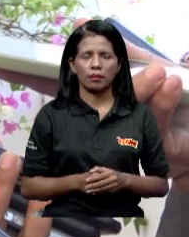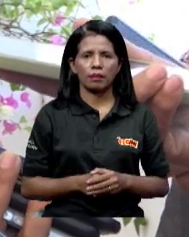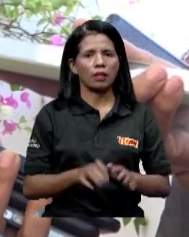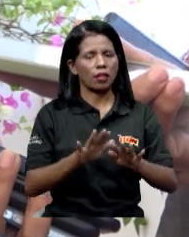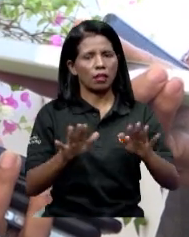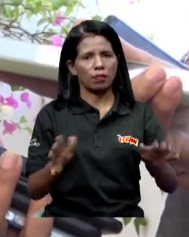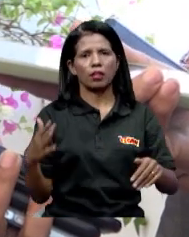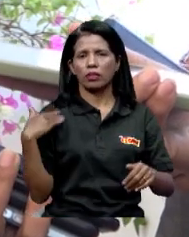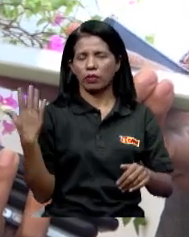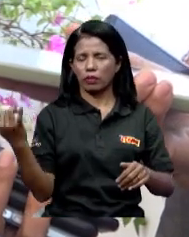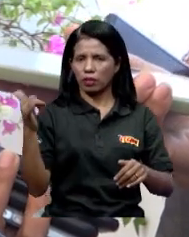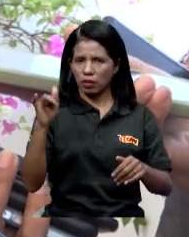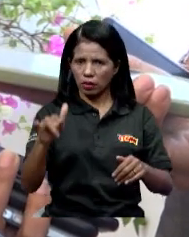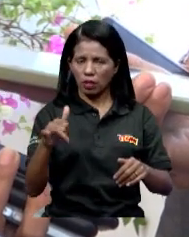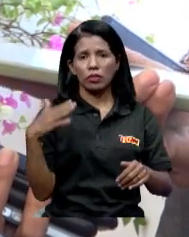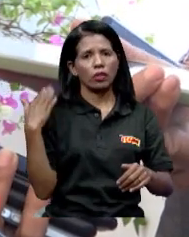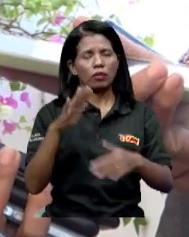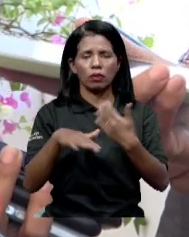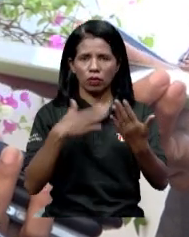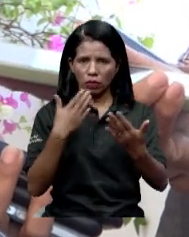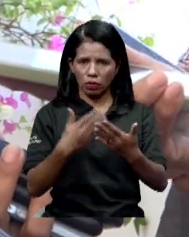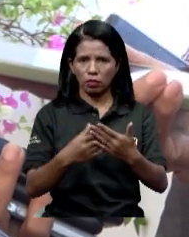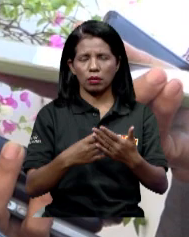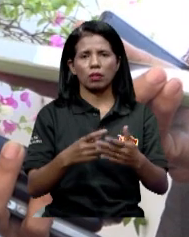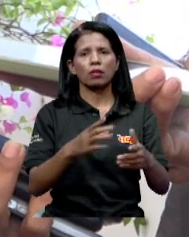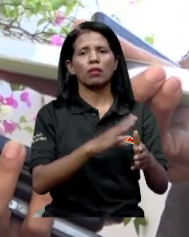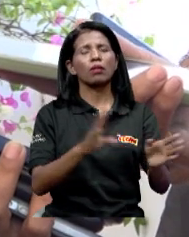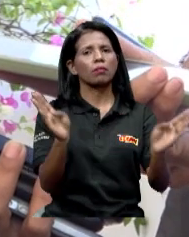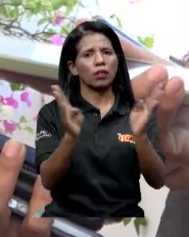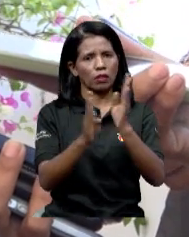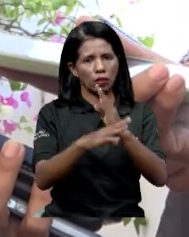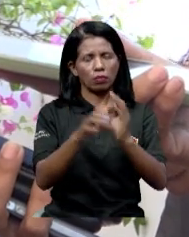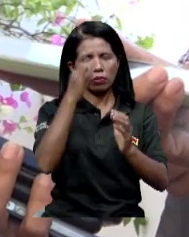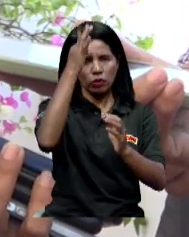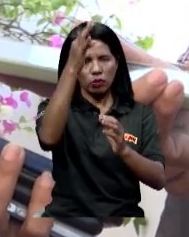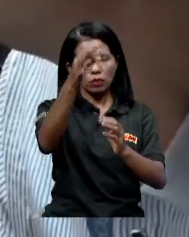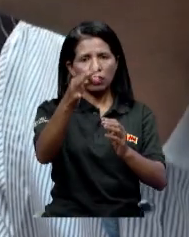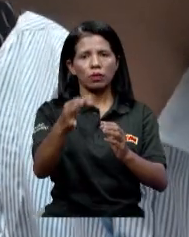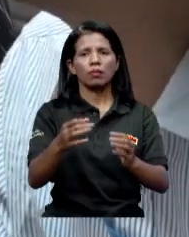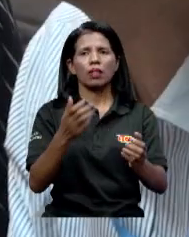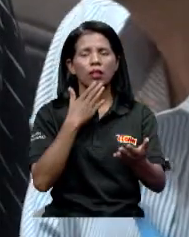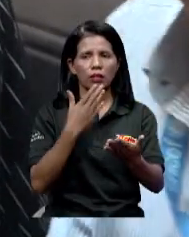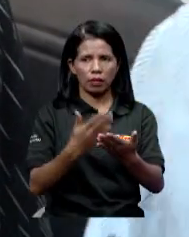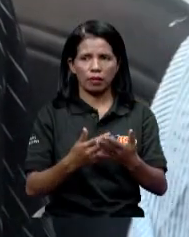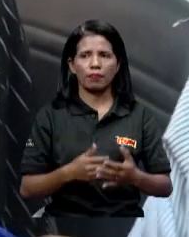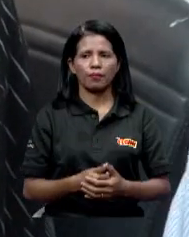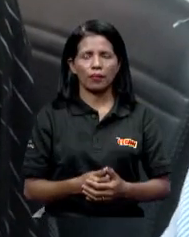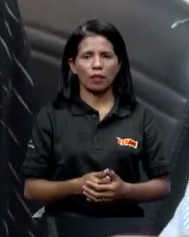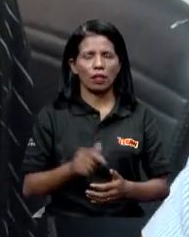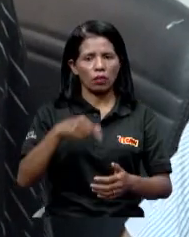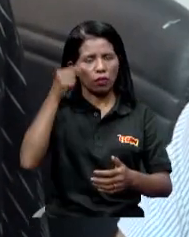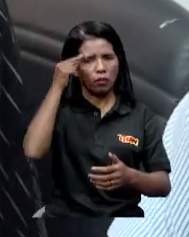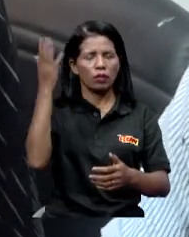Labari com essa futuro nação, belsai futuro nação e de boa qualidade. E a mandato do governo